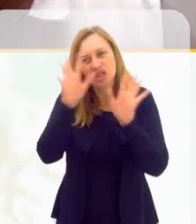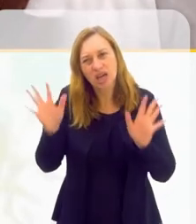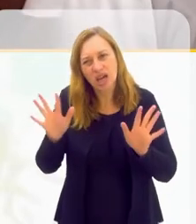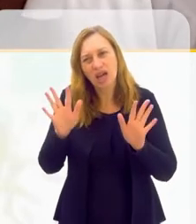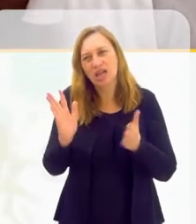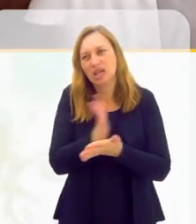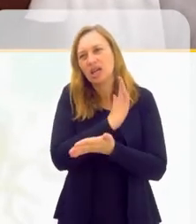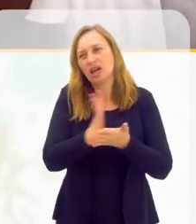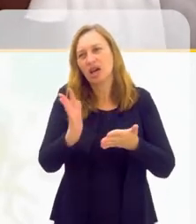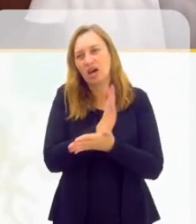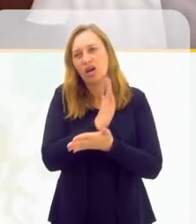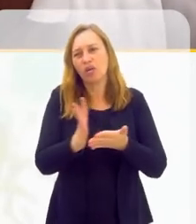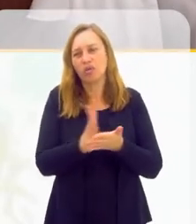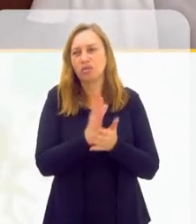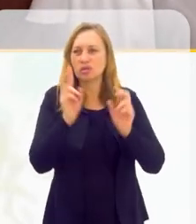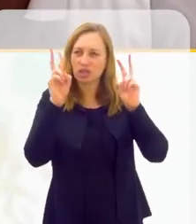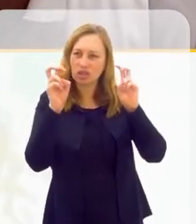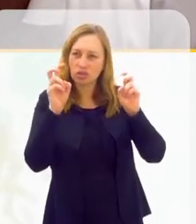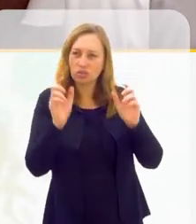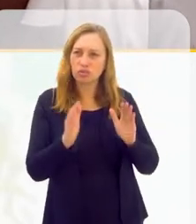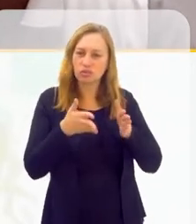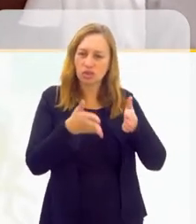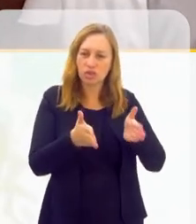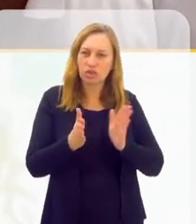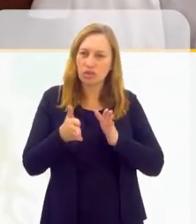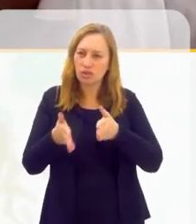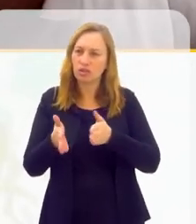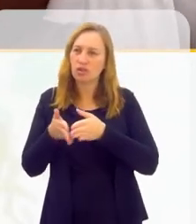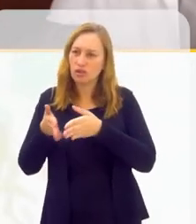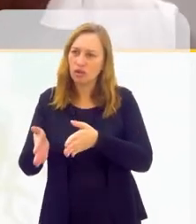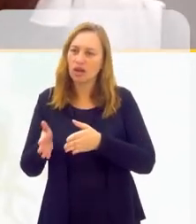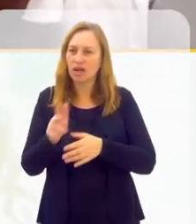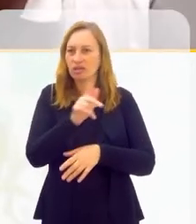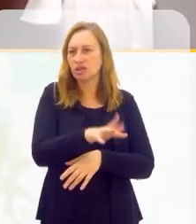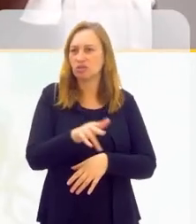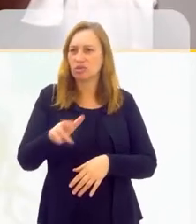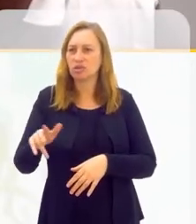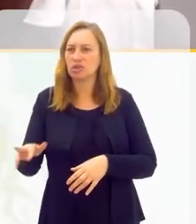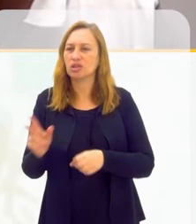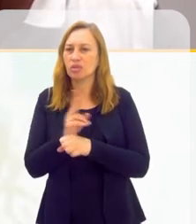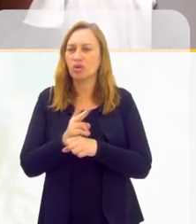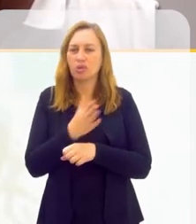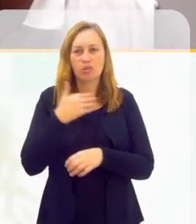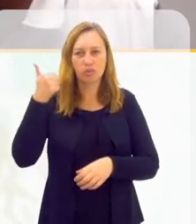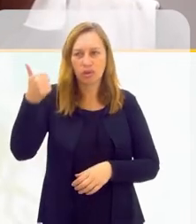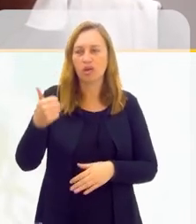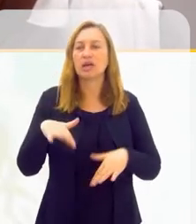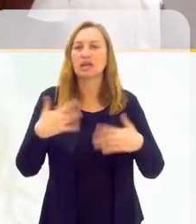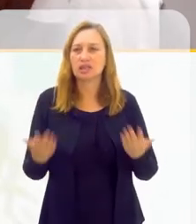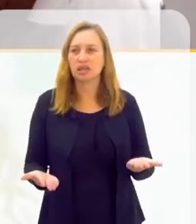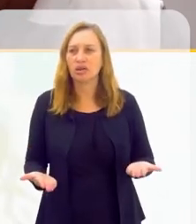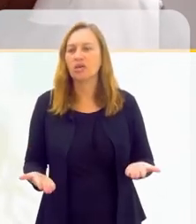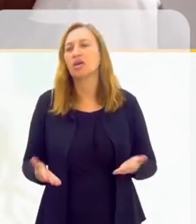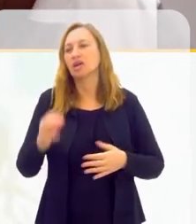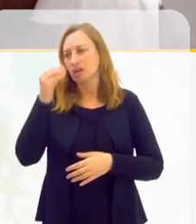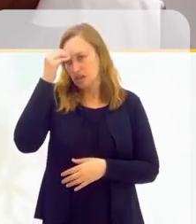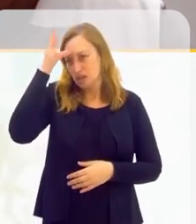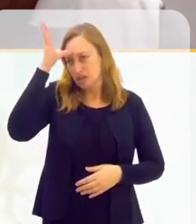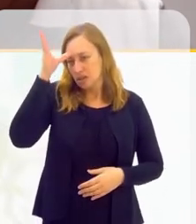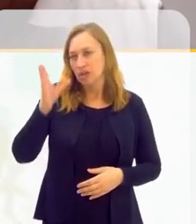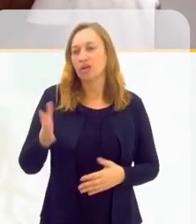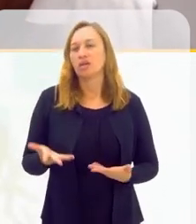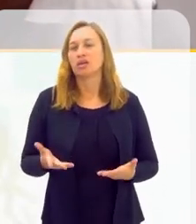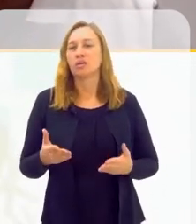sucesso em alguns casos específicos de atletas com deficiência que estavam à procura de melhores condições. E, portanto, este